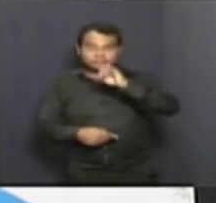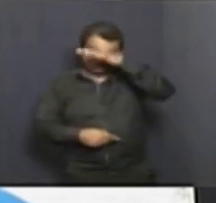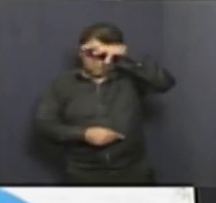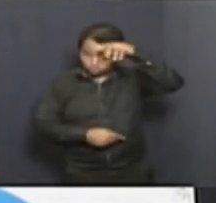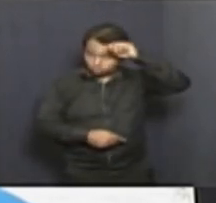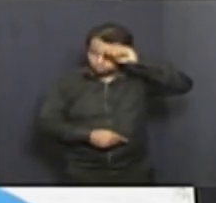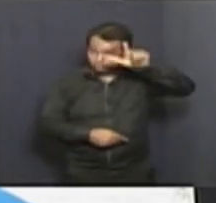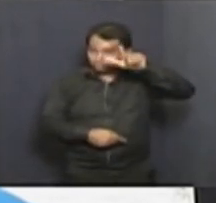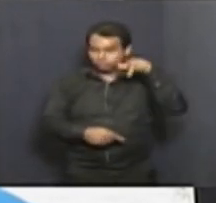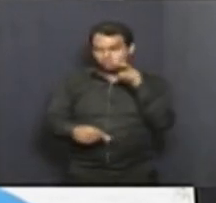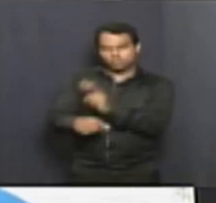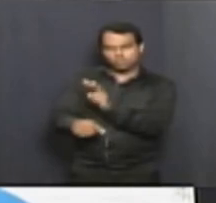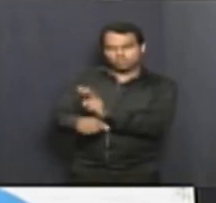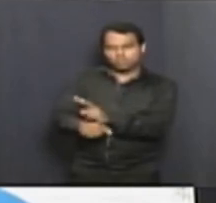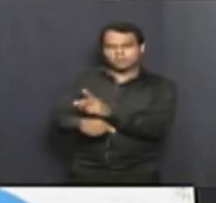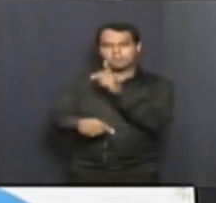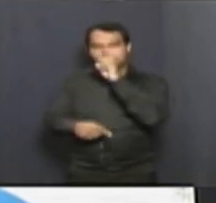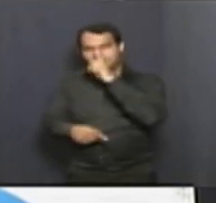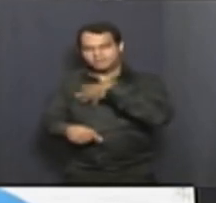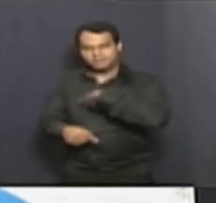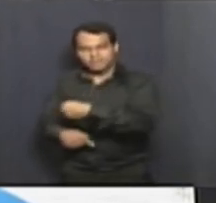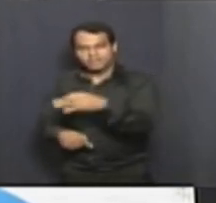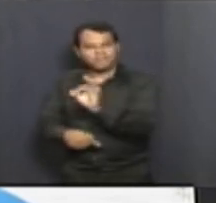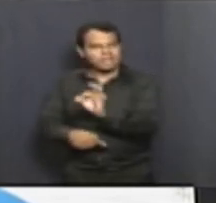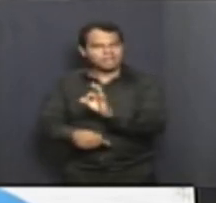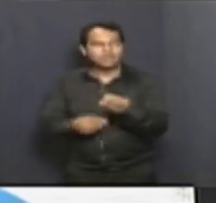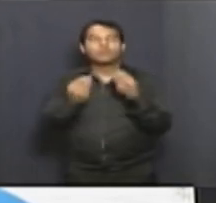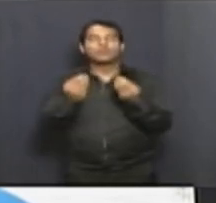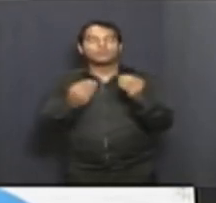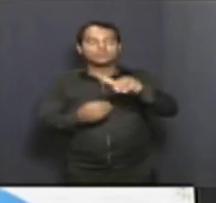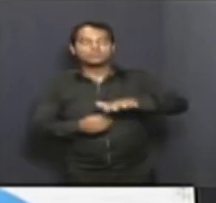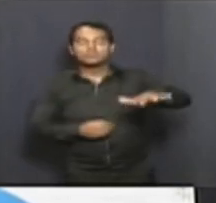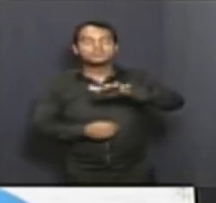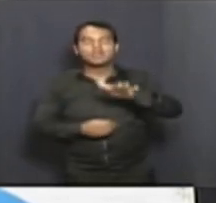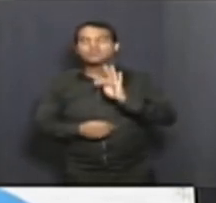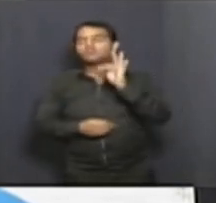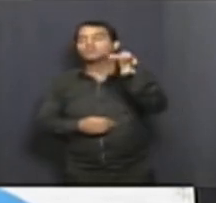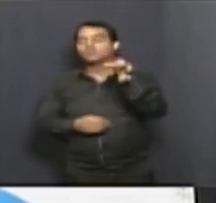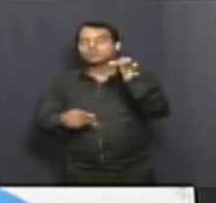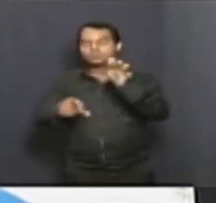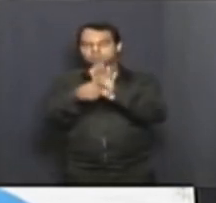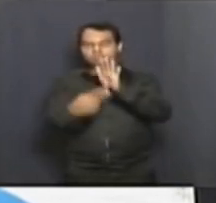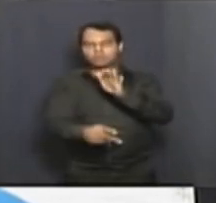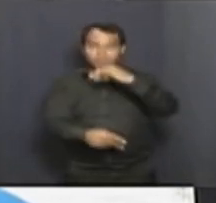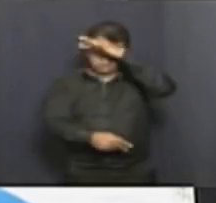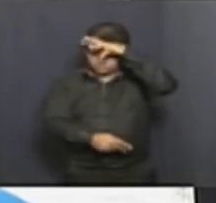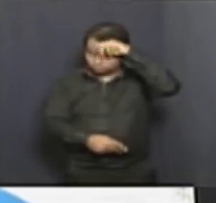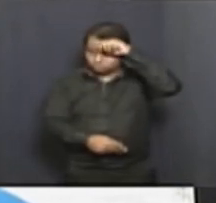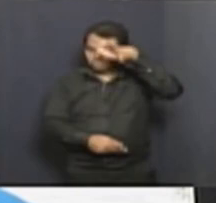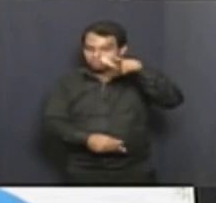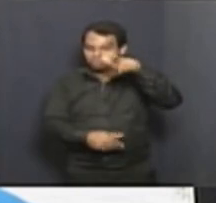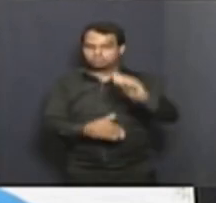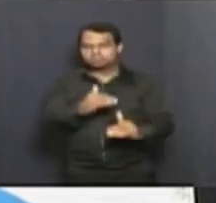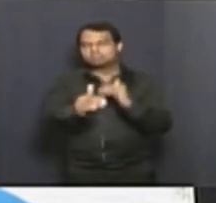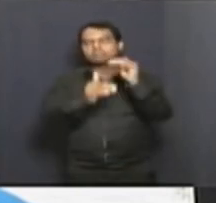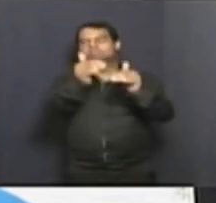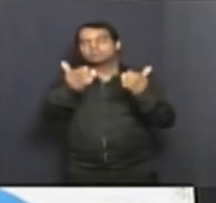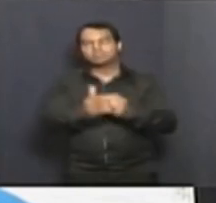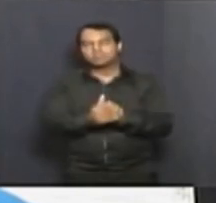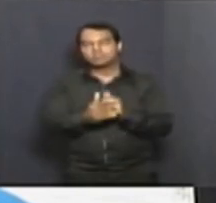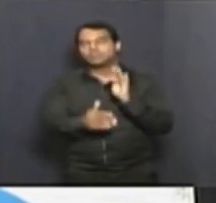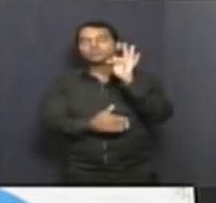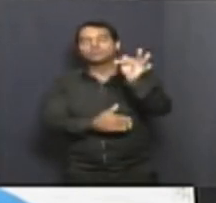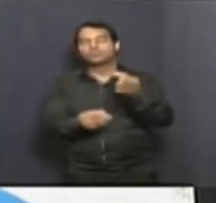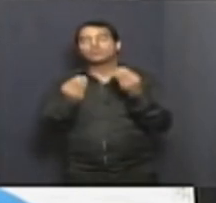maternidade não protege a infância qual é a sociedade que mato grosso do sul e está edificando para o nosso